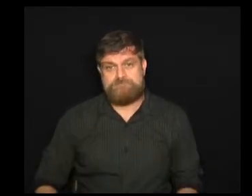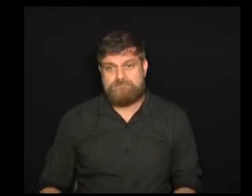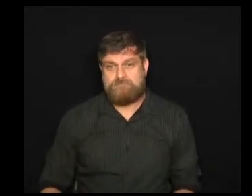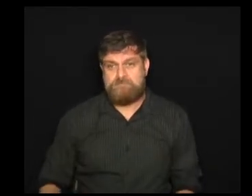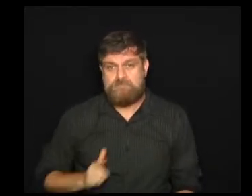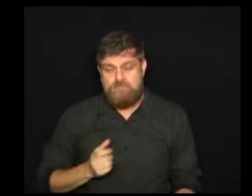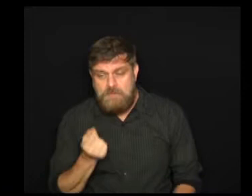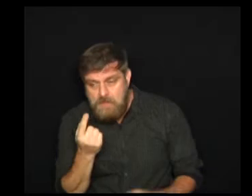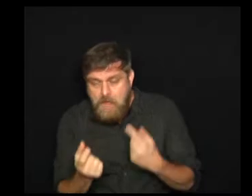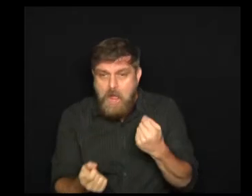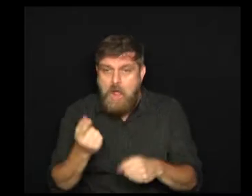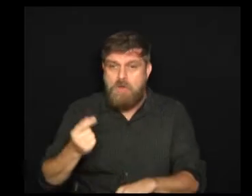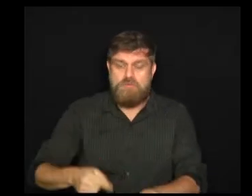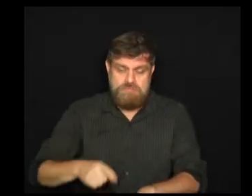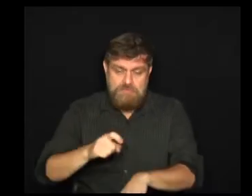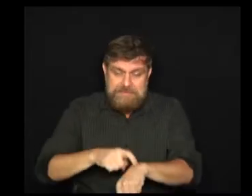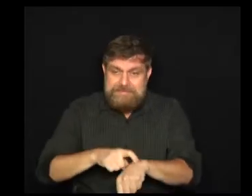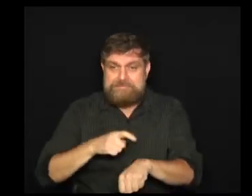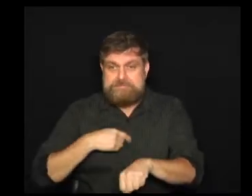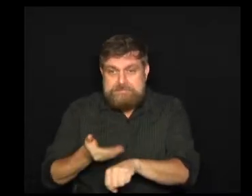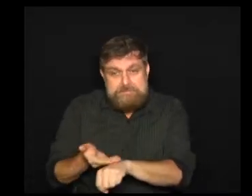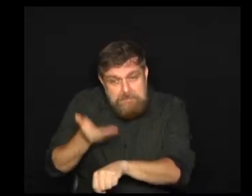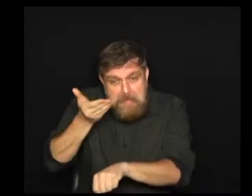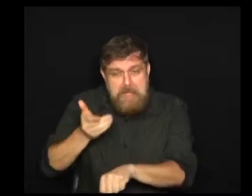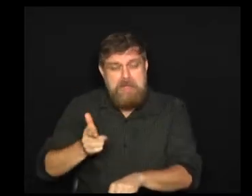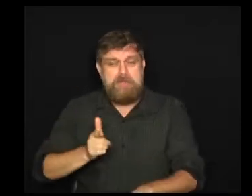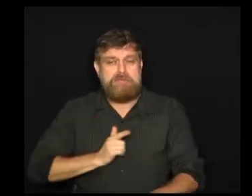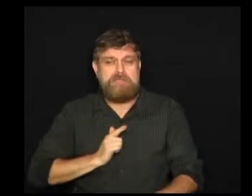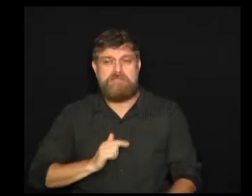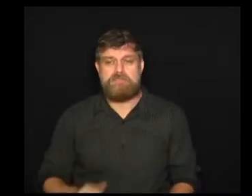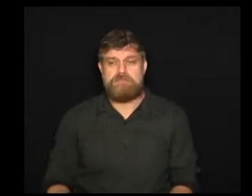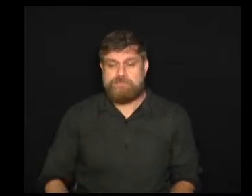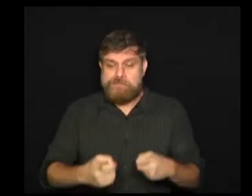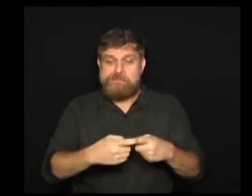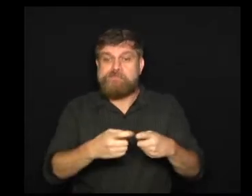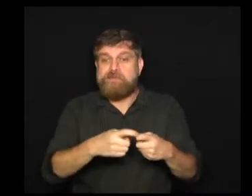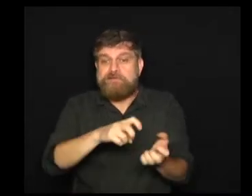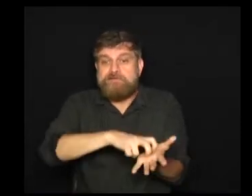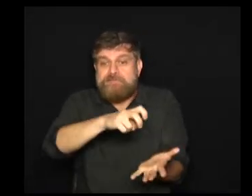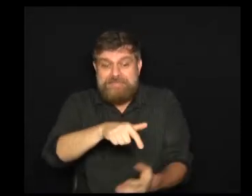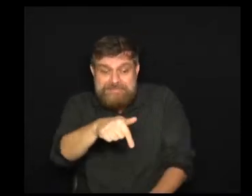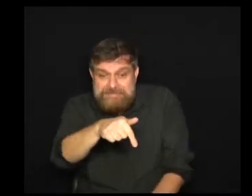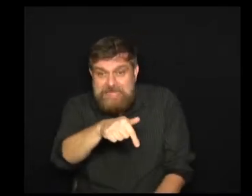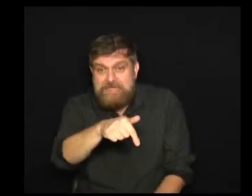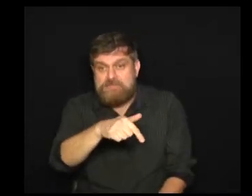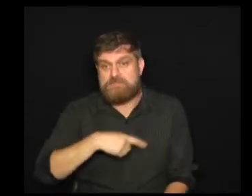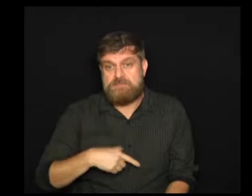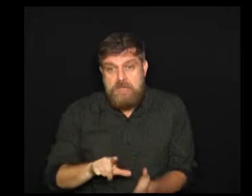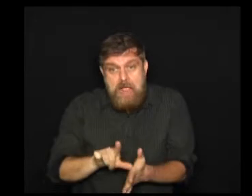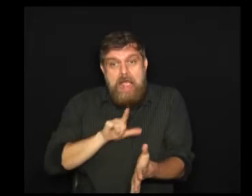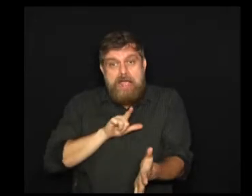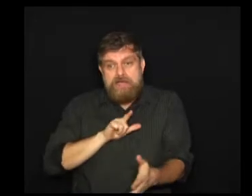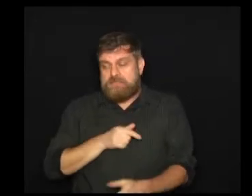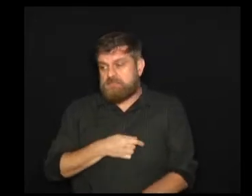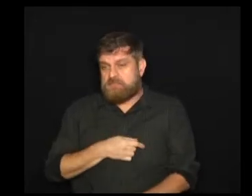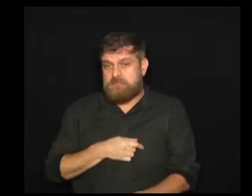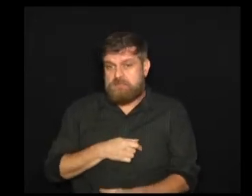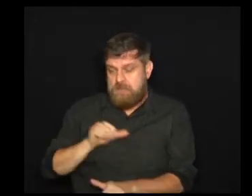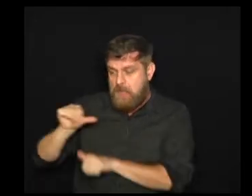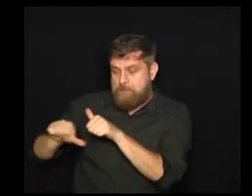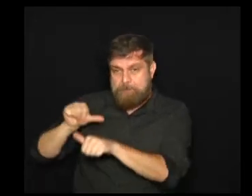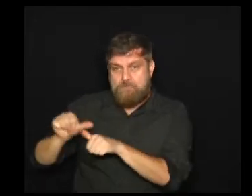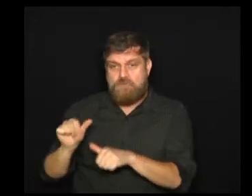gente extrapola no atendimento, tipo, às vezes tem que ir no médico de manhã às 7 horas, então a gente adianta um pouco a gente se reveza